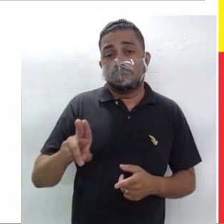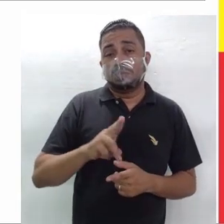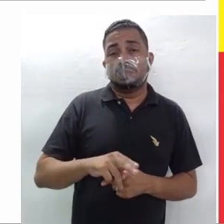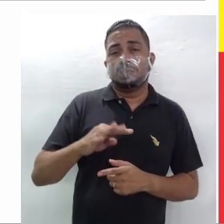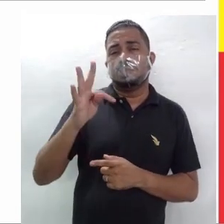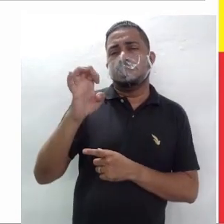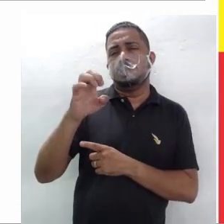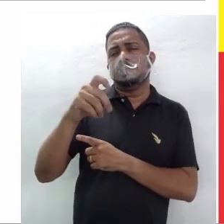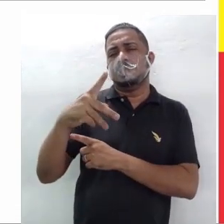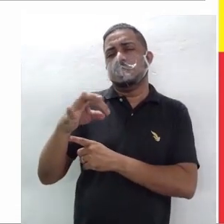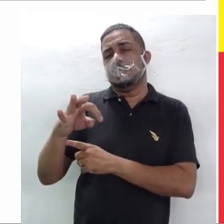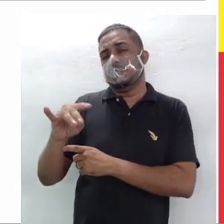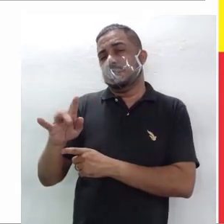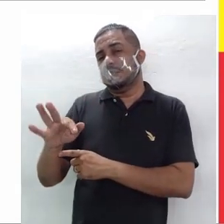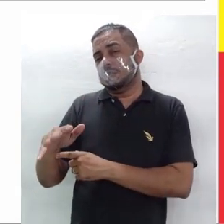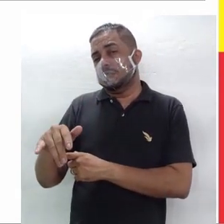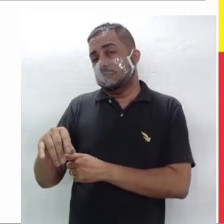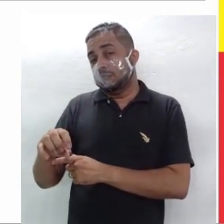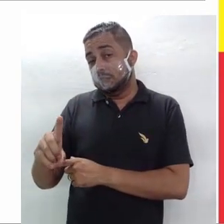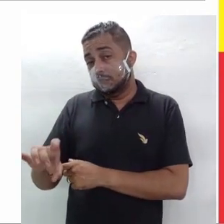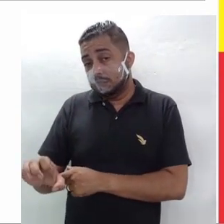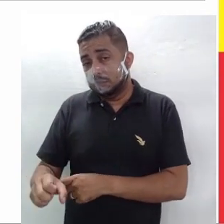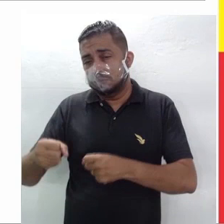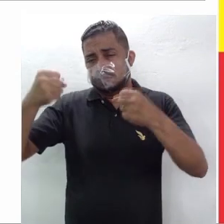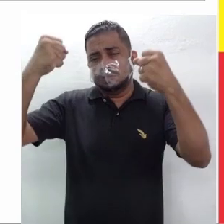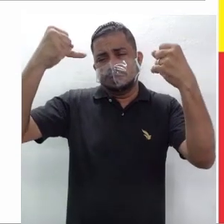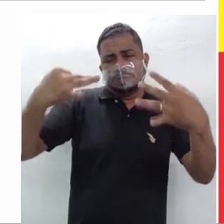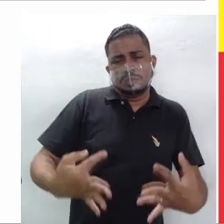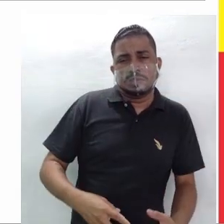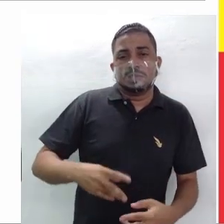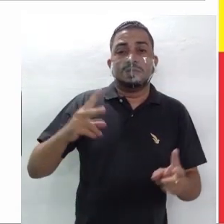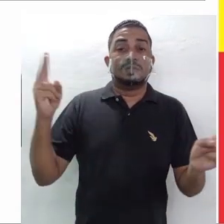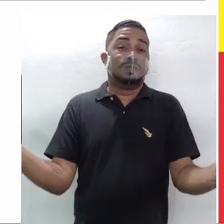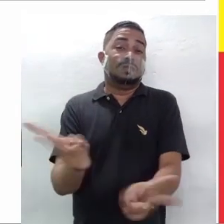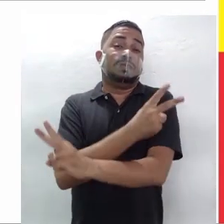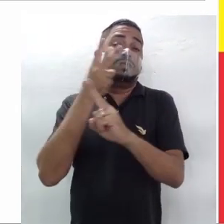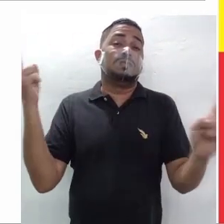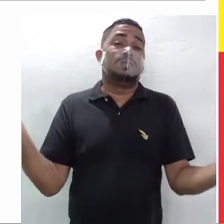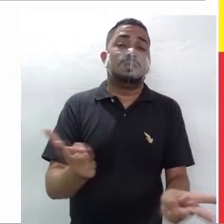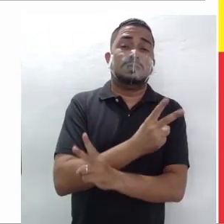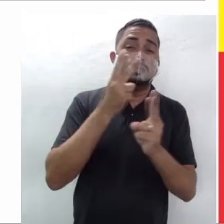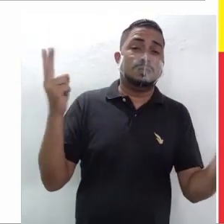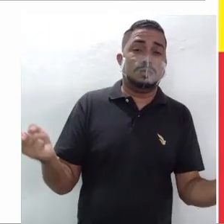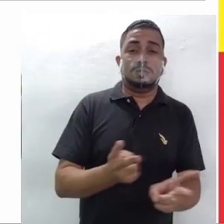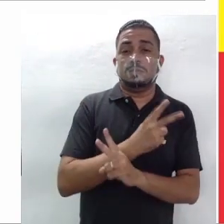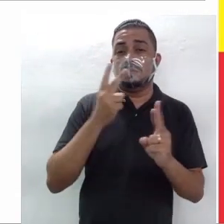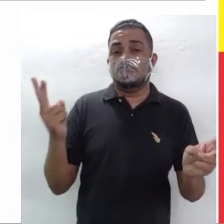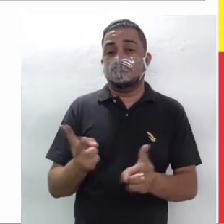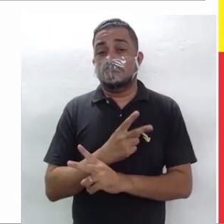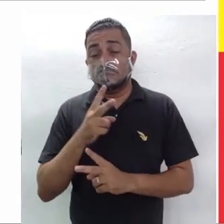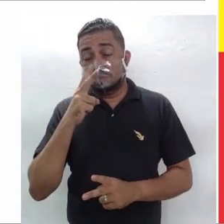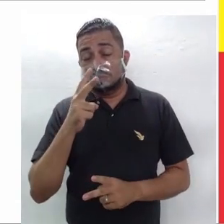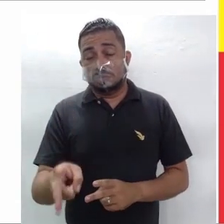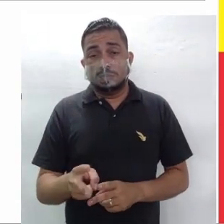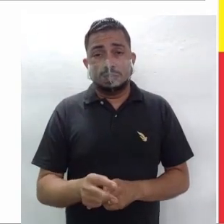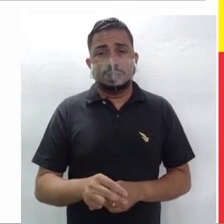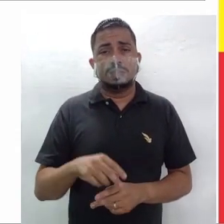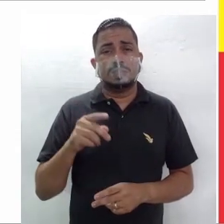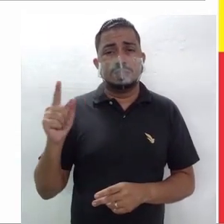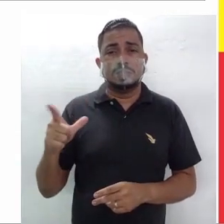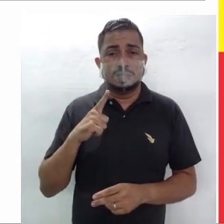palavra tempestade para descrever, na realidade, ventos fortes, né? No caso que a gente chama